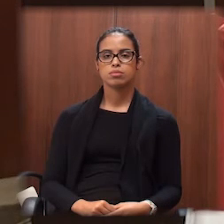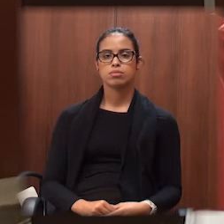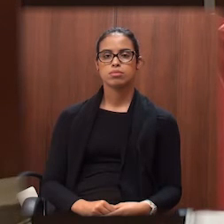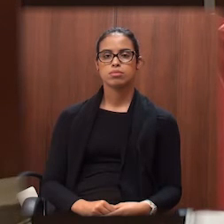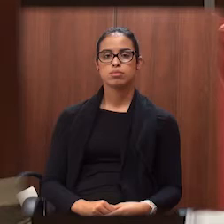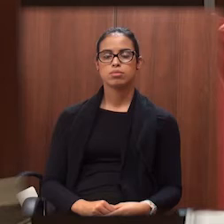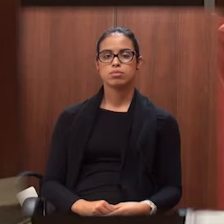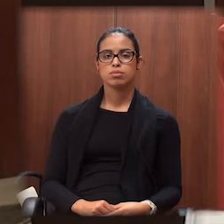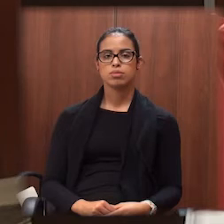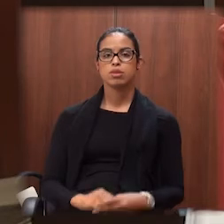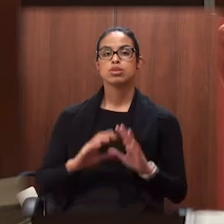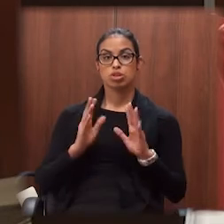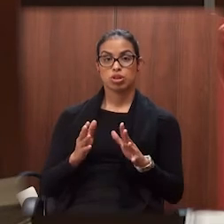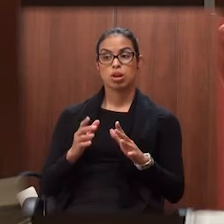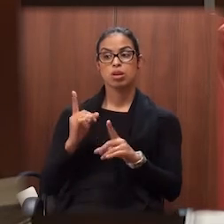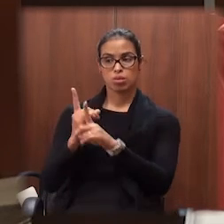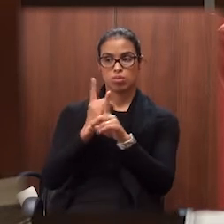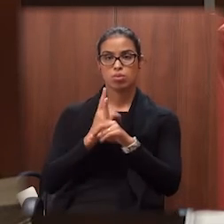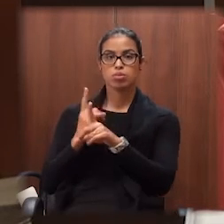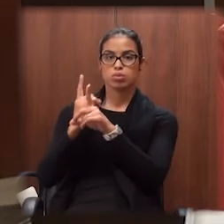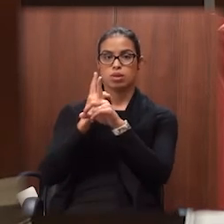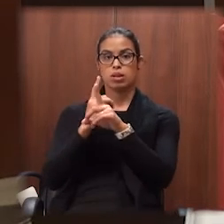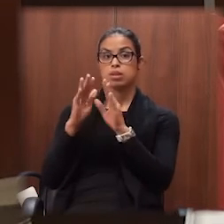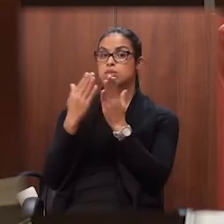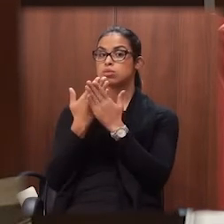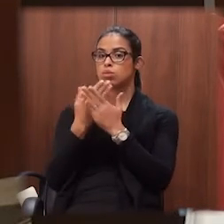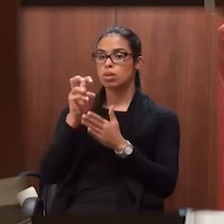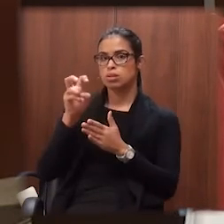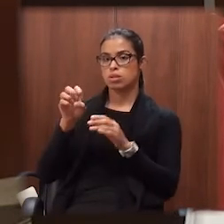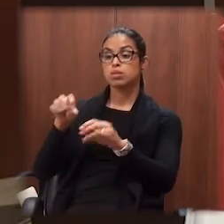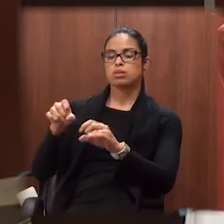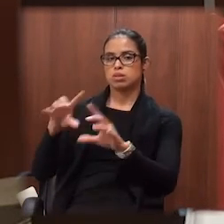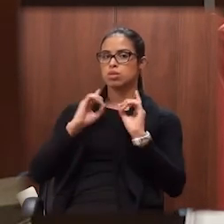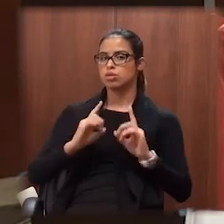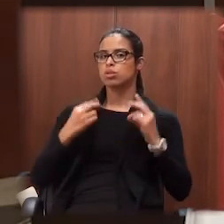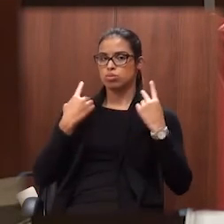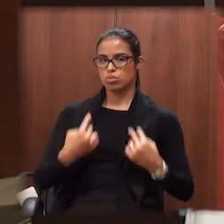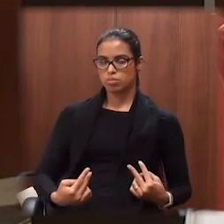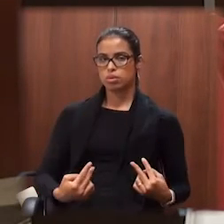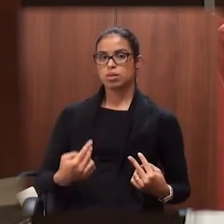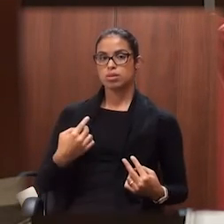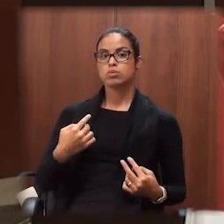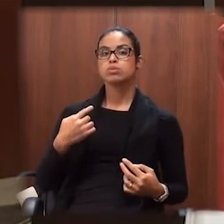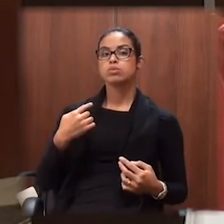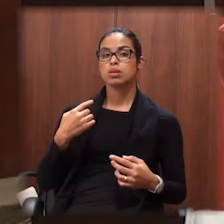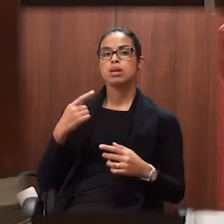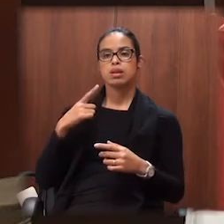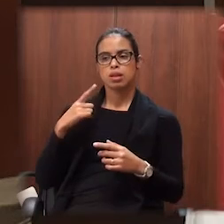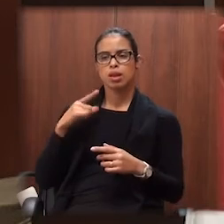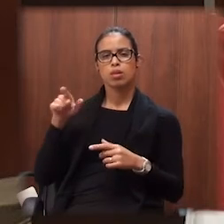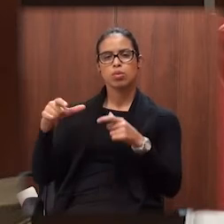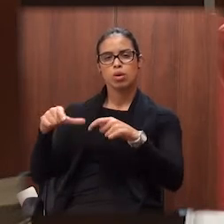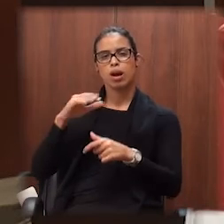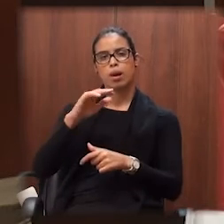público em 5 escolas em Bauru. Conheço atividade de educação em direitos